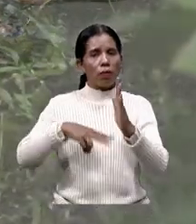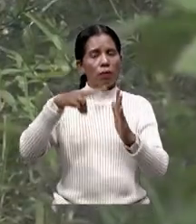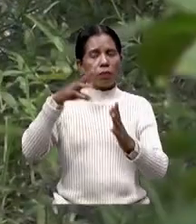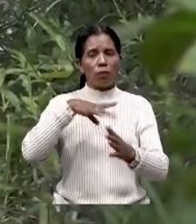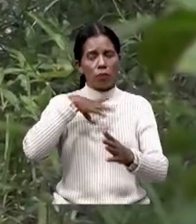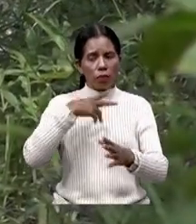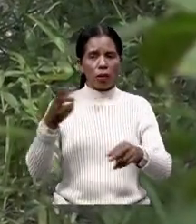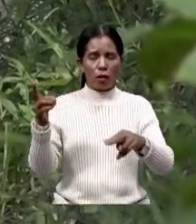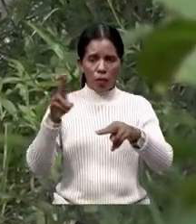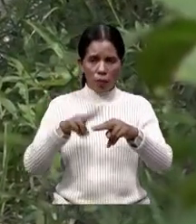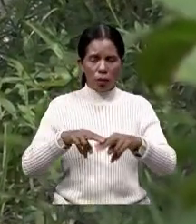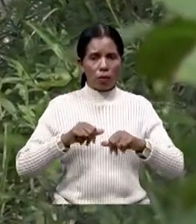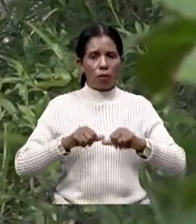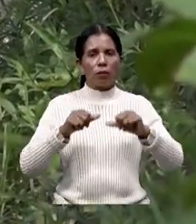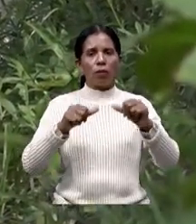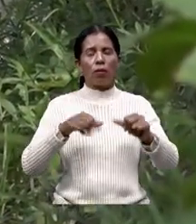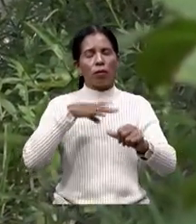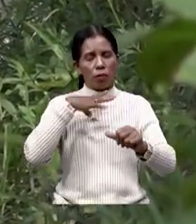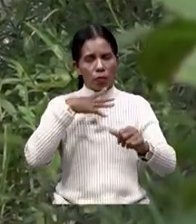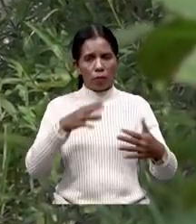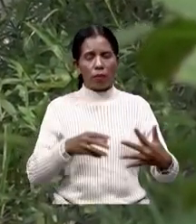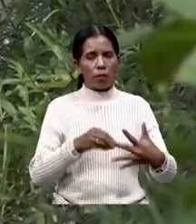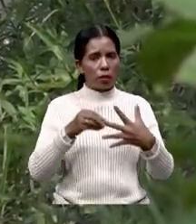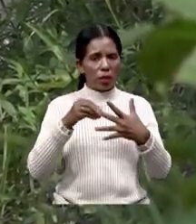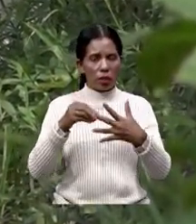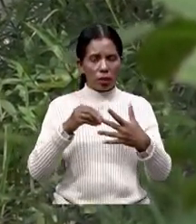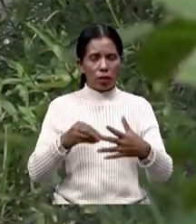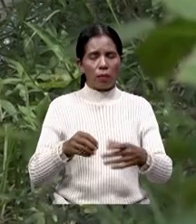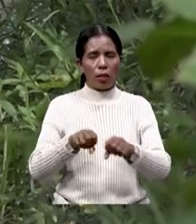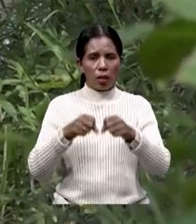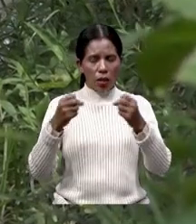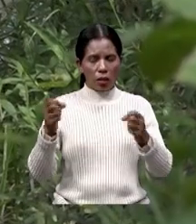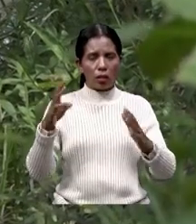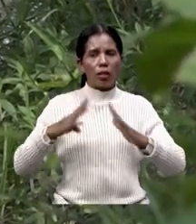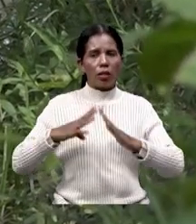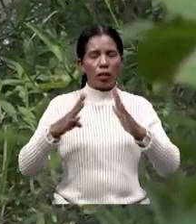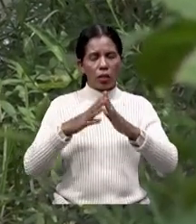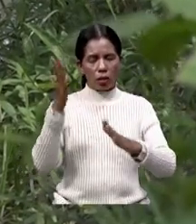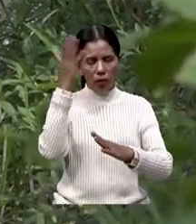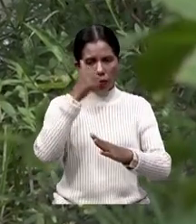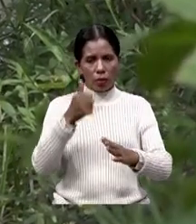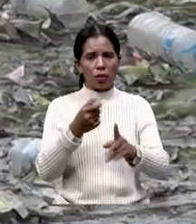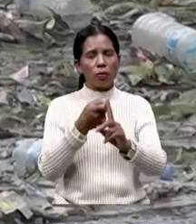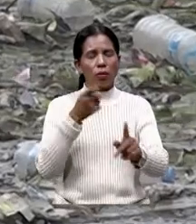sempre aumenta babebe, liliu lixo plástico, nebe bele estraga cidade ne fura, husi ema ne hare.